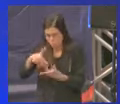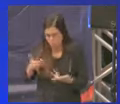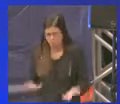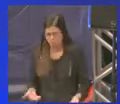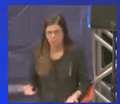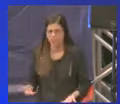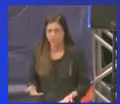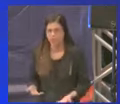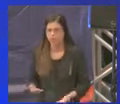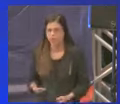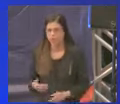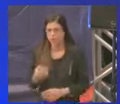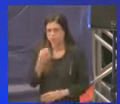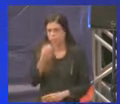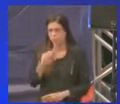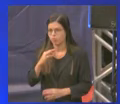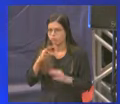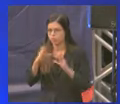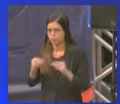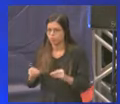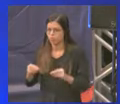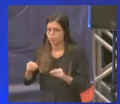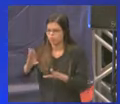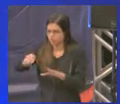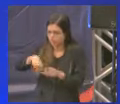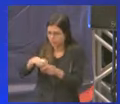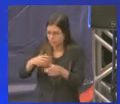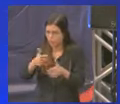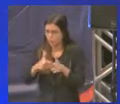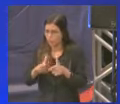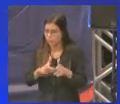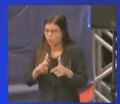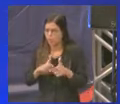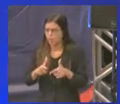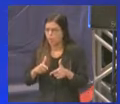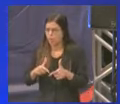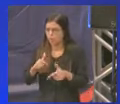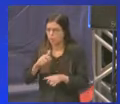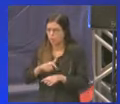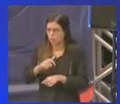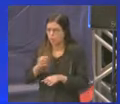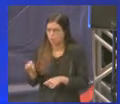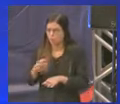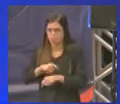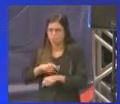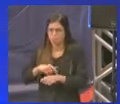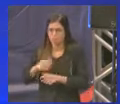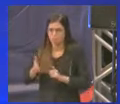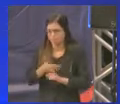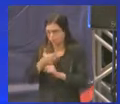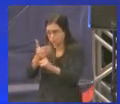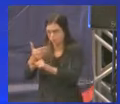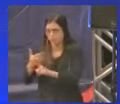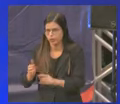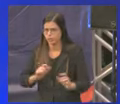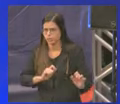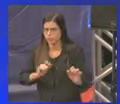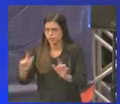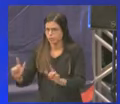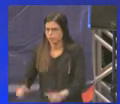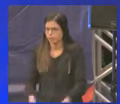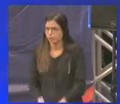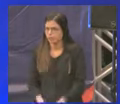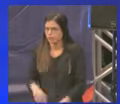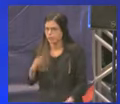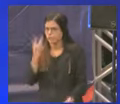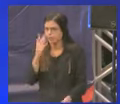quiser. A vantagem é que está todo mundo no mesmo problema, está todo mundo com uma nova onda tecnológica aí. Mais um slide, por favor. O que